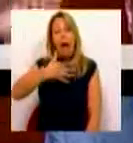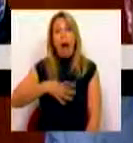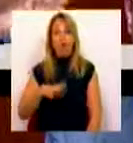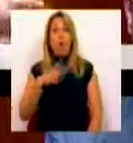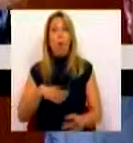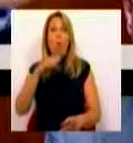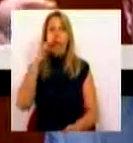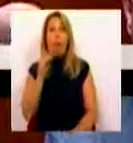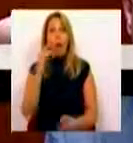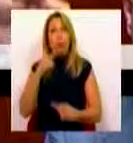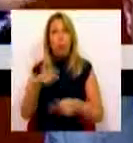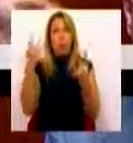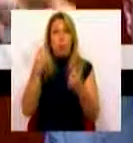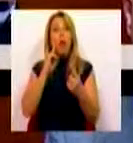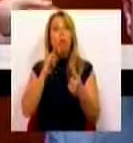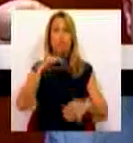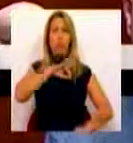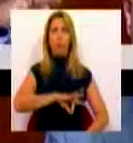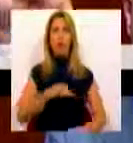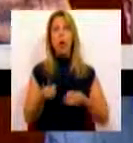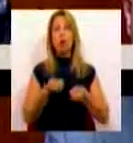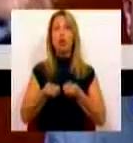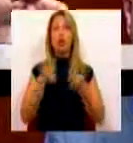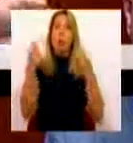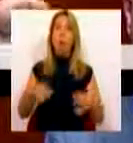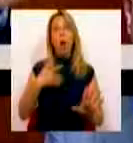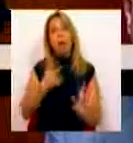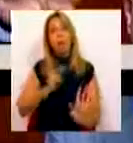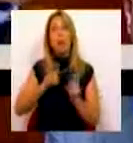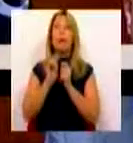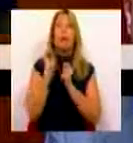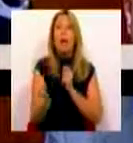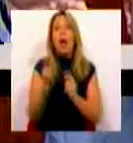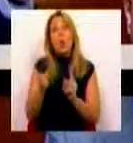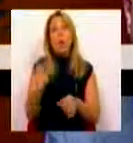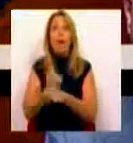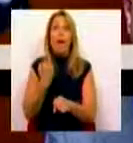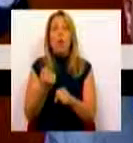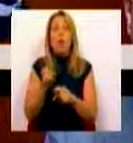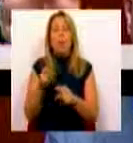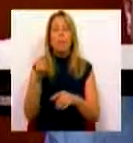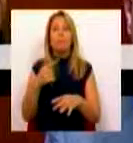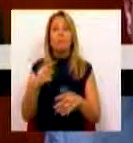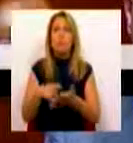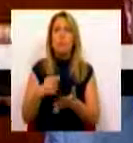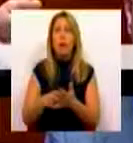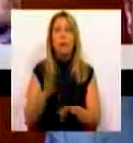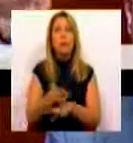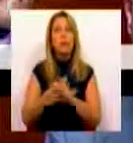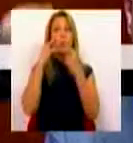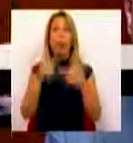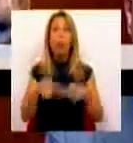que pagar o que é pago no setor, mesmo que tenhamos de reconhecer que o que é pago no setor para certas funções